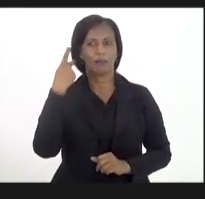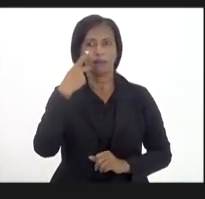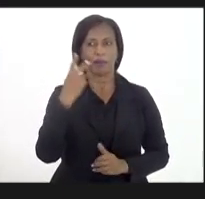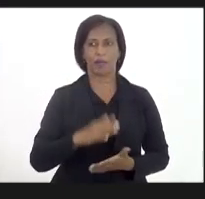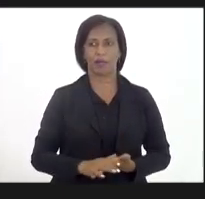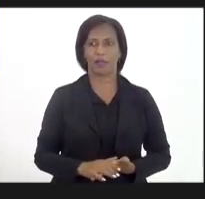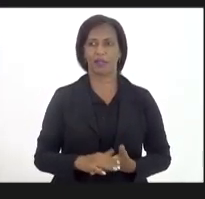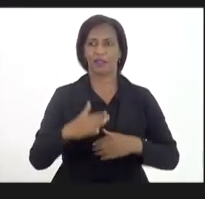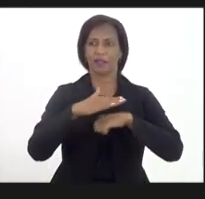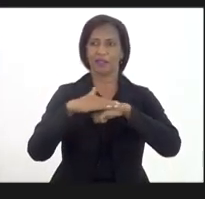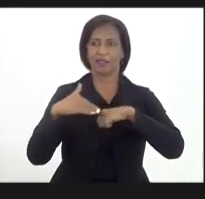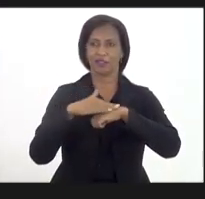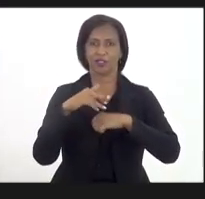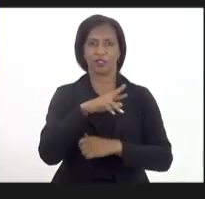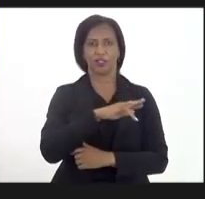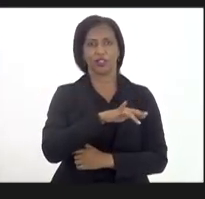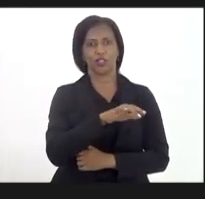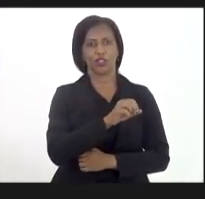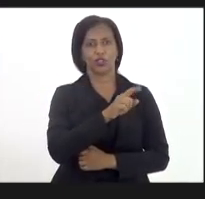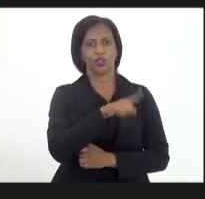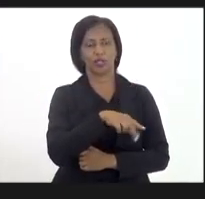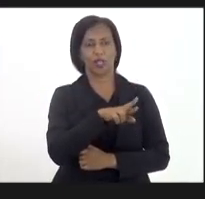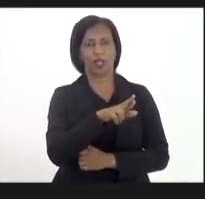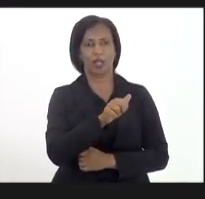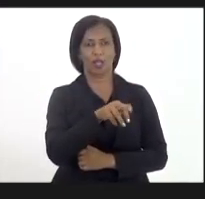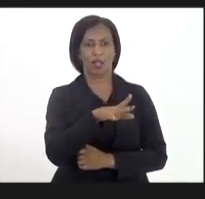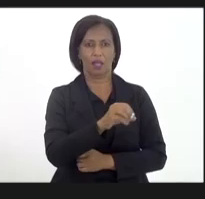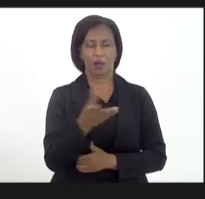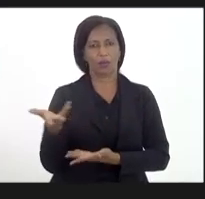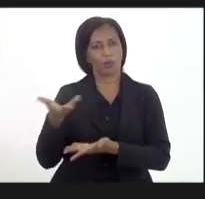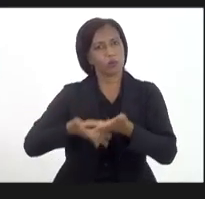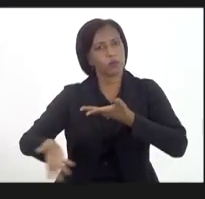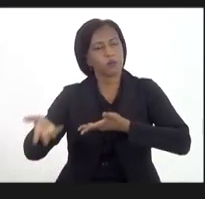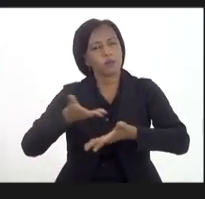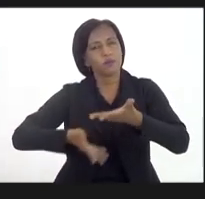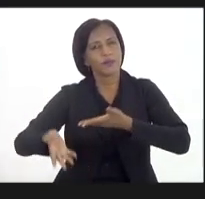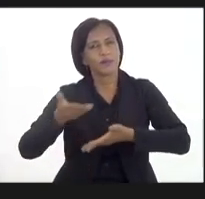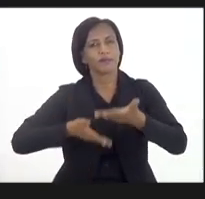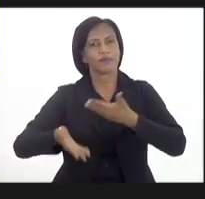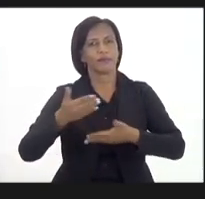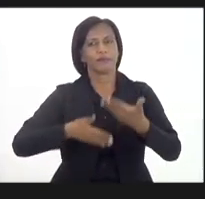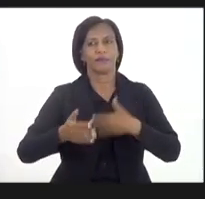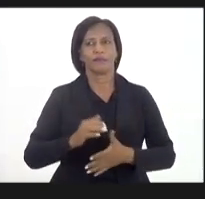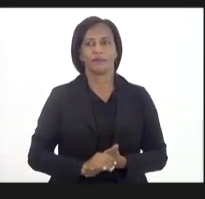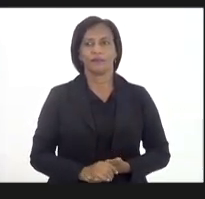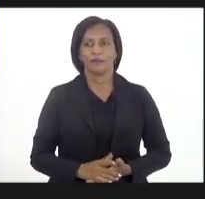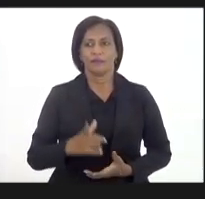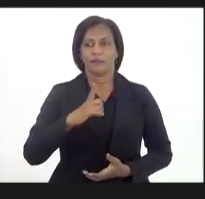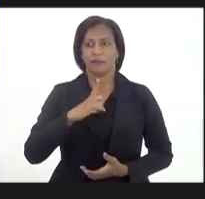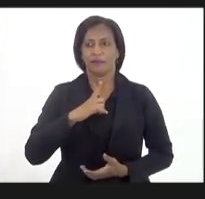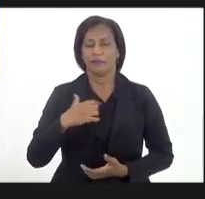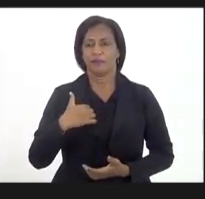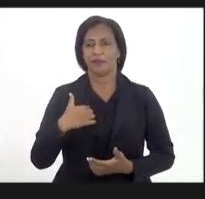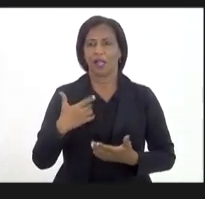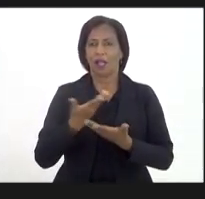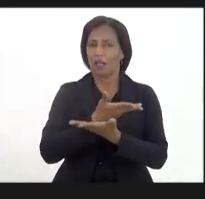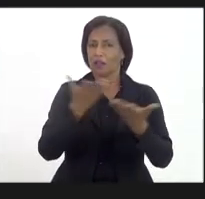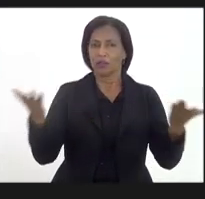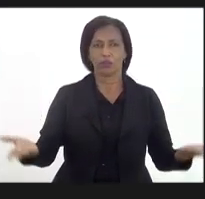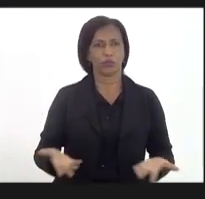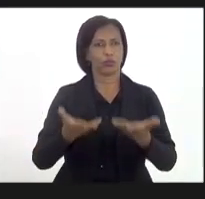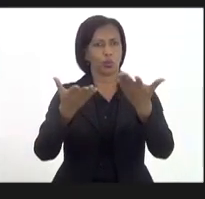Coronel carinhosamente chama de Zé Ramos a a parceria e extensível a todos os militares